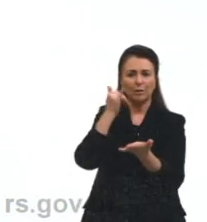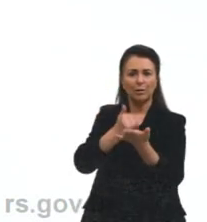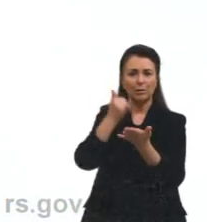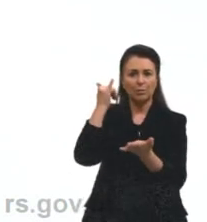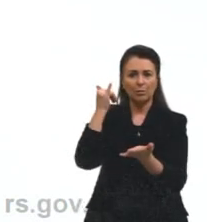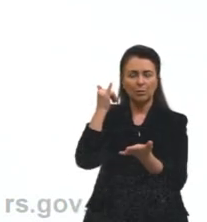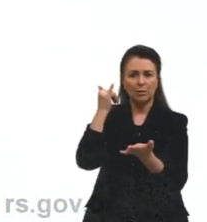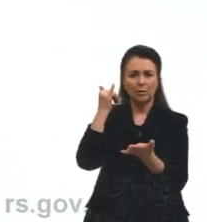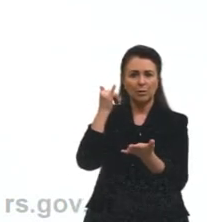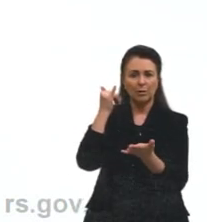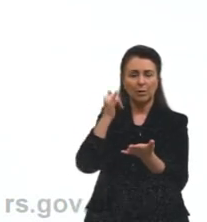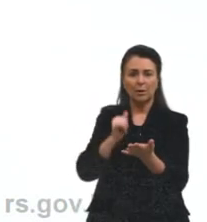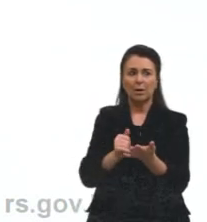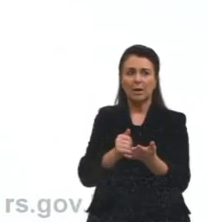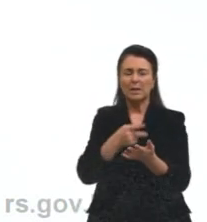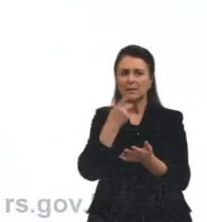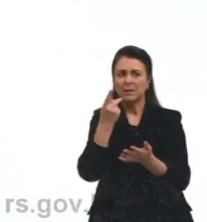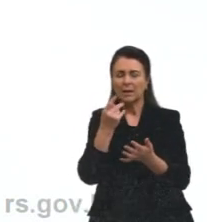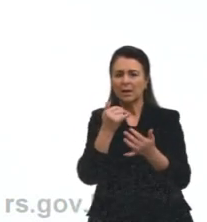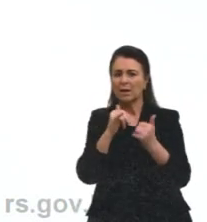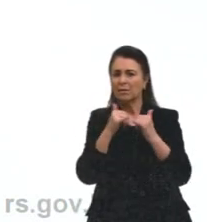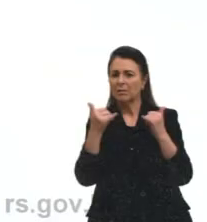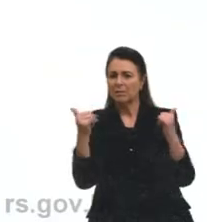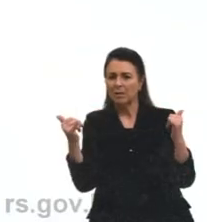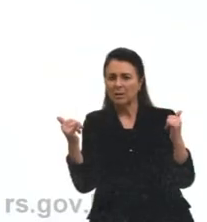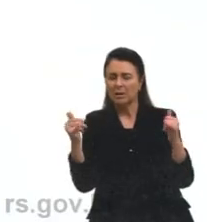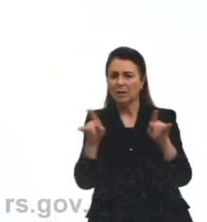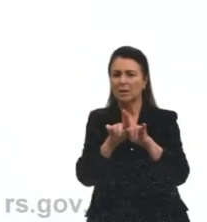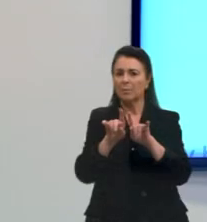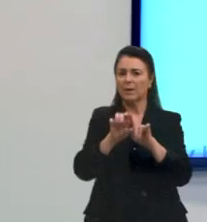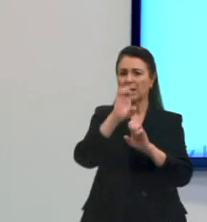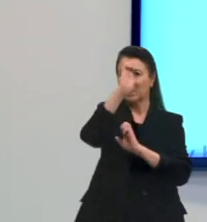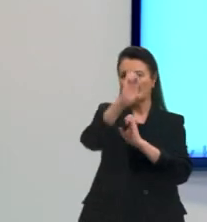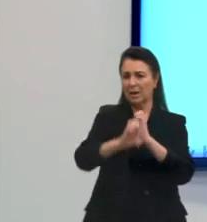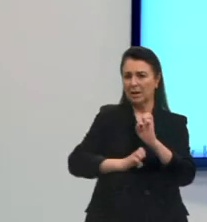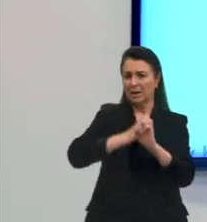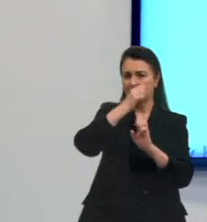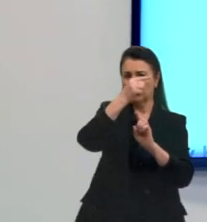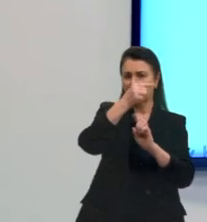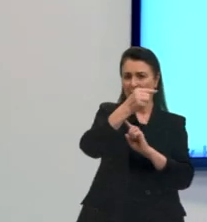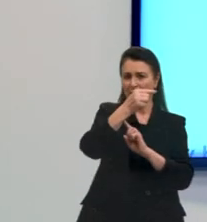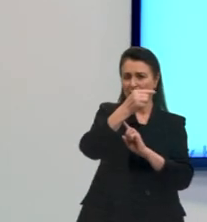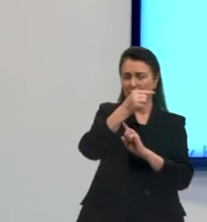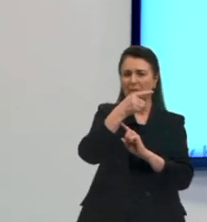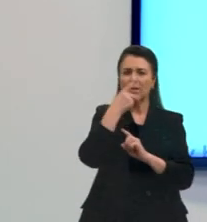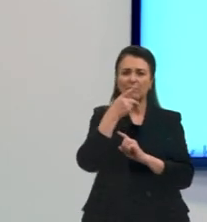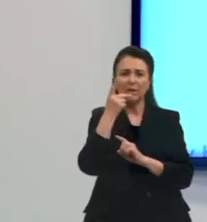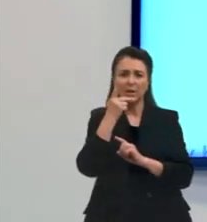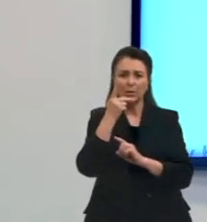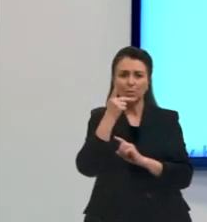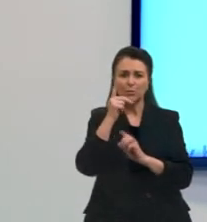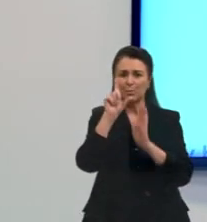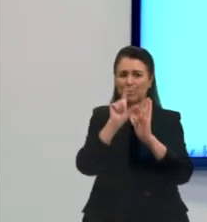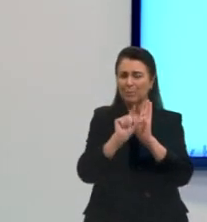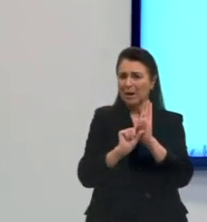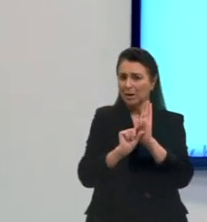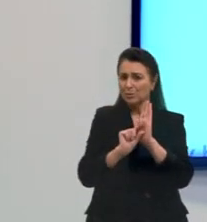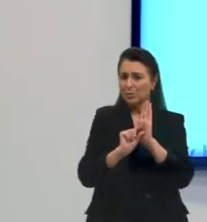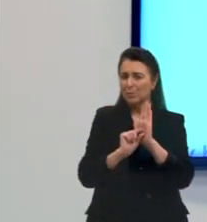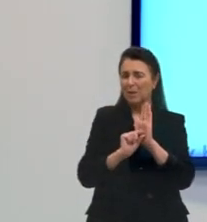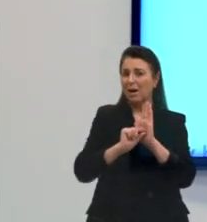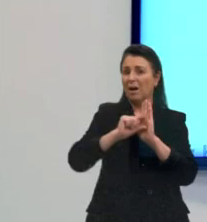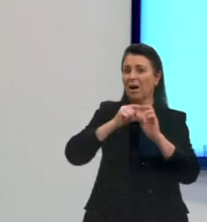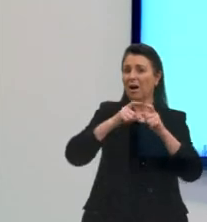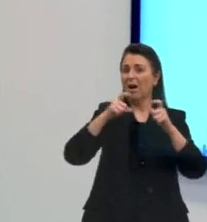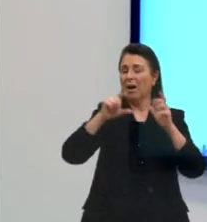se eu estou falando de energia de ionização e eletronegatividade é que fala abaixo os valores para Altos valores mas se eu